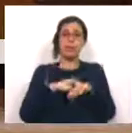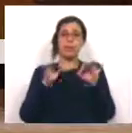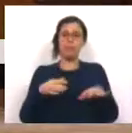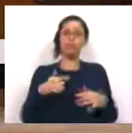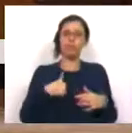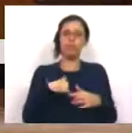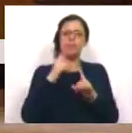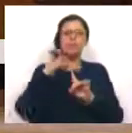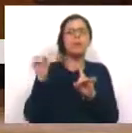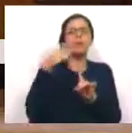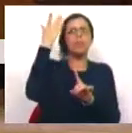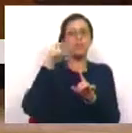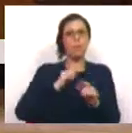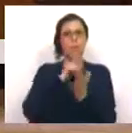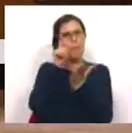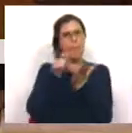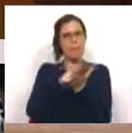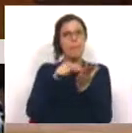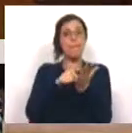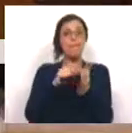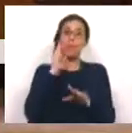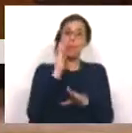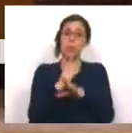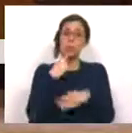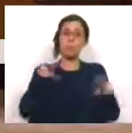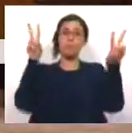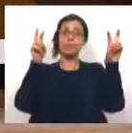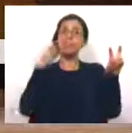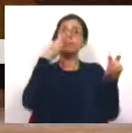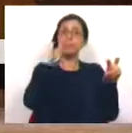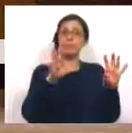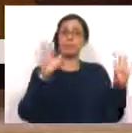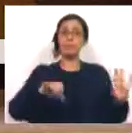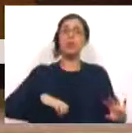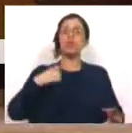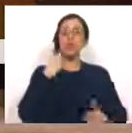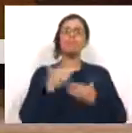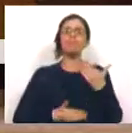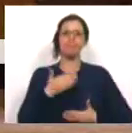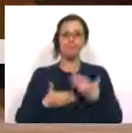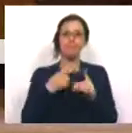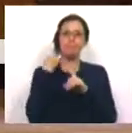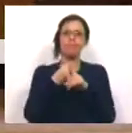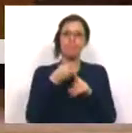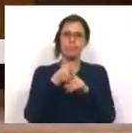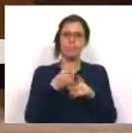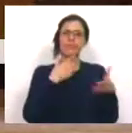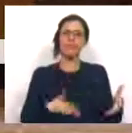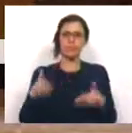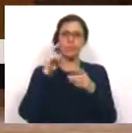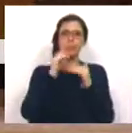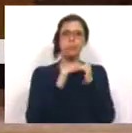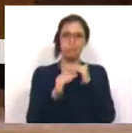esse aspecto como prioritário na nossa agenda. E uma última frase para dizer que os Verdes continuarão esta batalha rumo